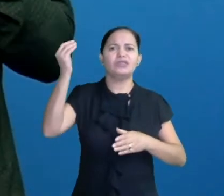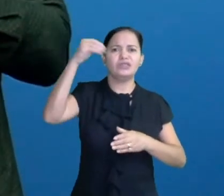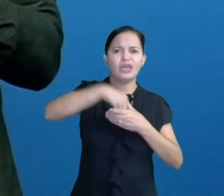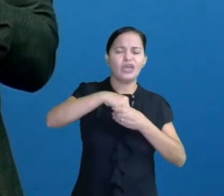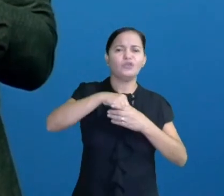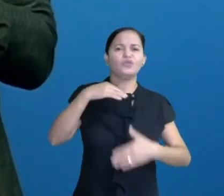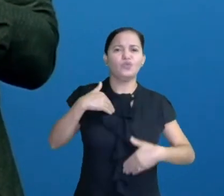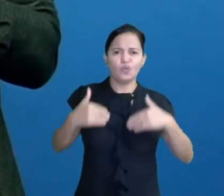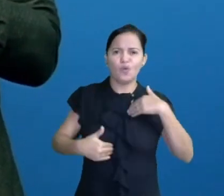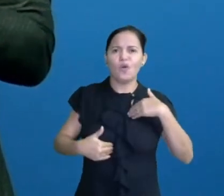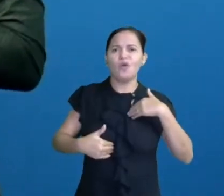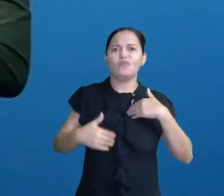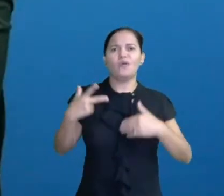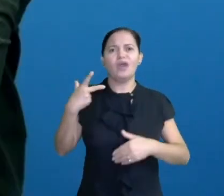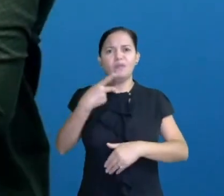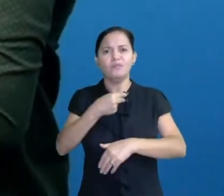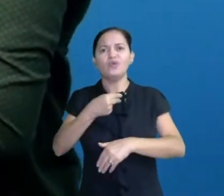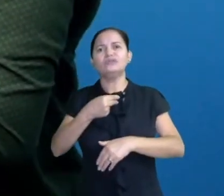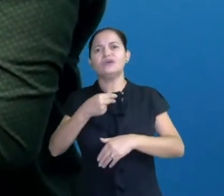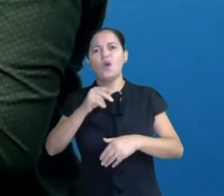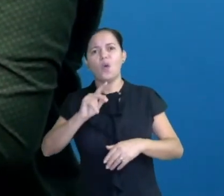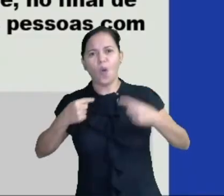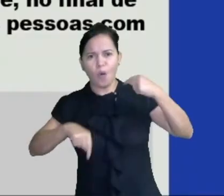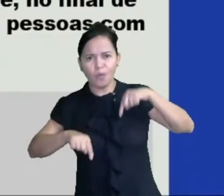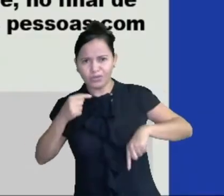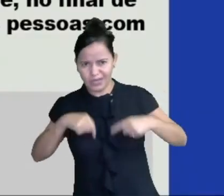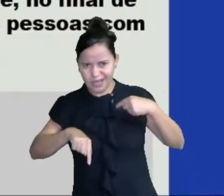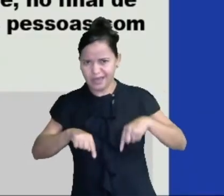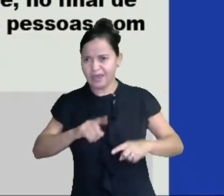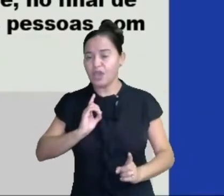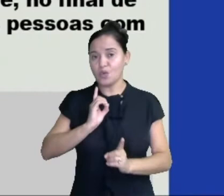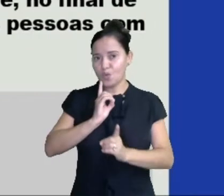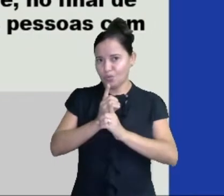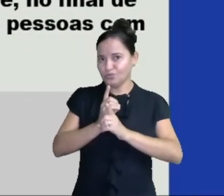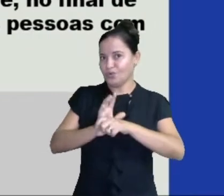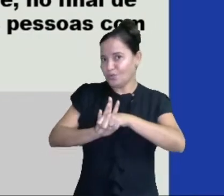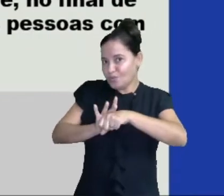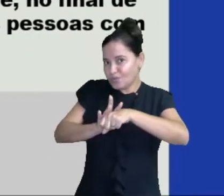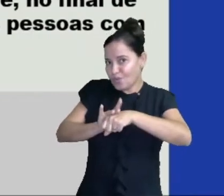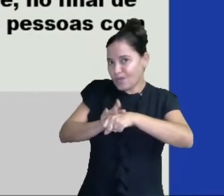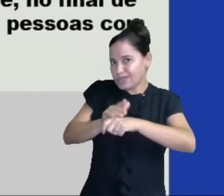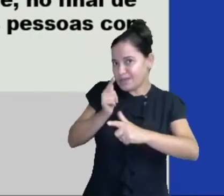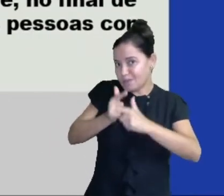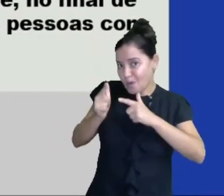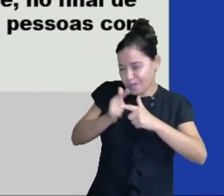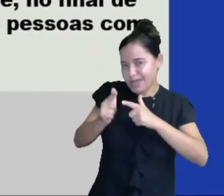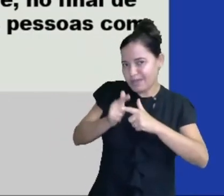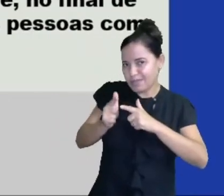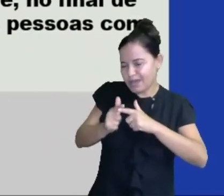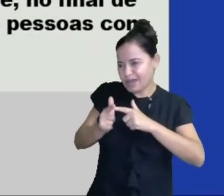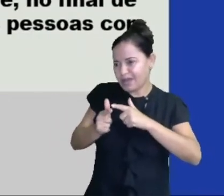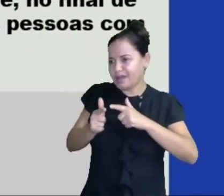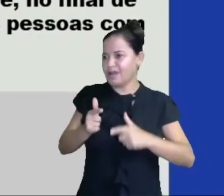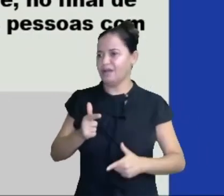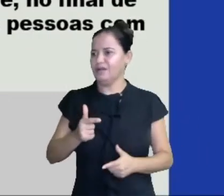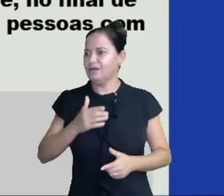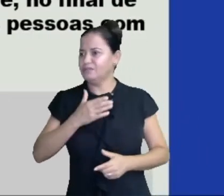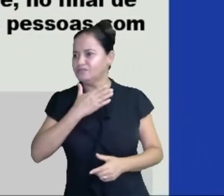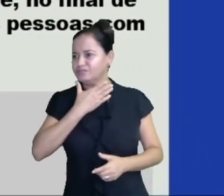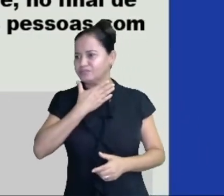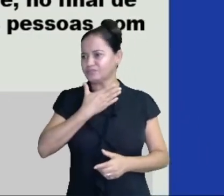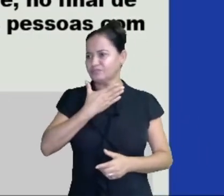garantir uma qualidade de vida. E aqui, ó, a síndrome foi nomeada pelo endocrinologista israelense